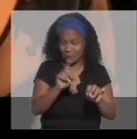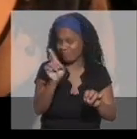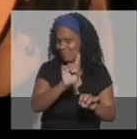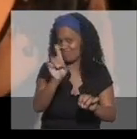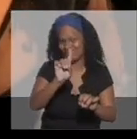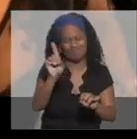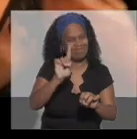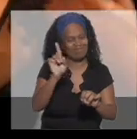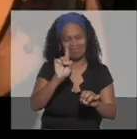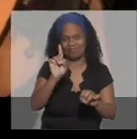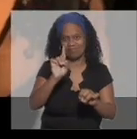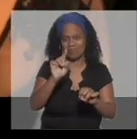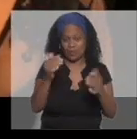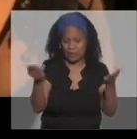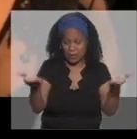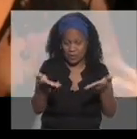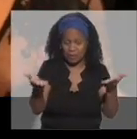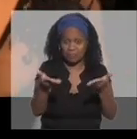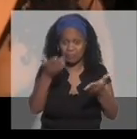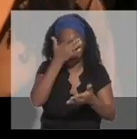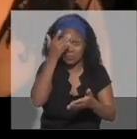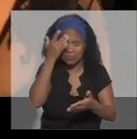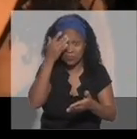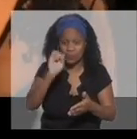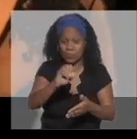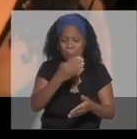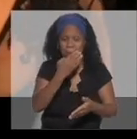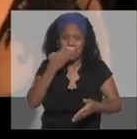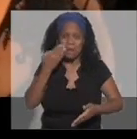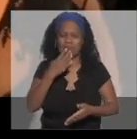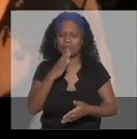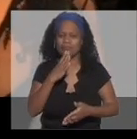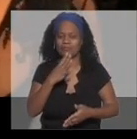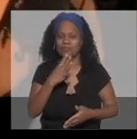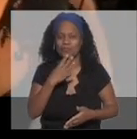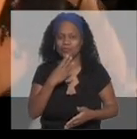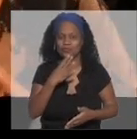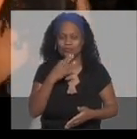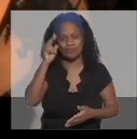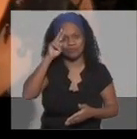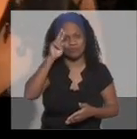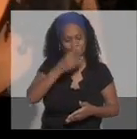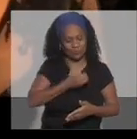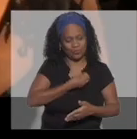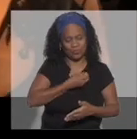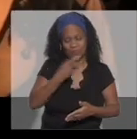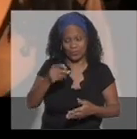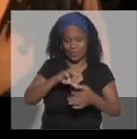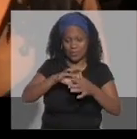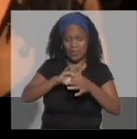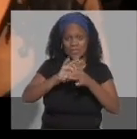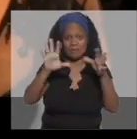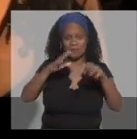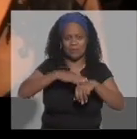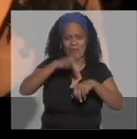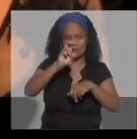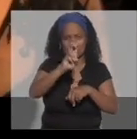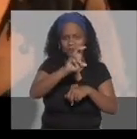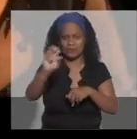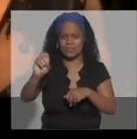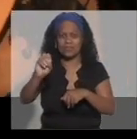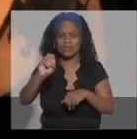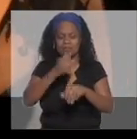fundamental e finalmente as pessoas não podem ter oportunidade de conhecer a história desse herói que libertou mais de 500